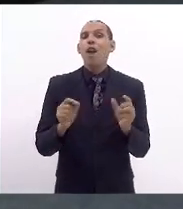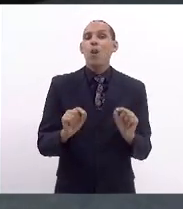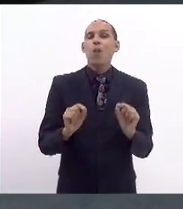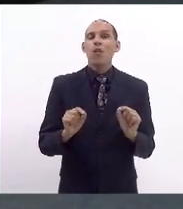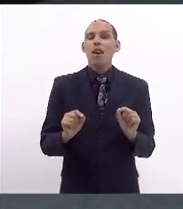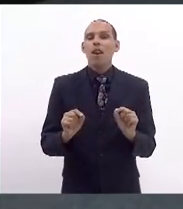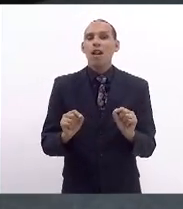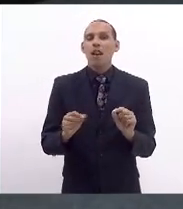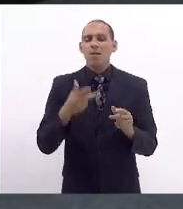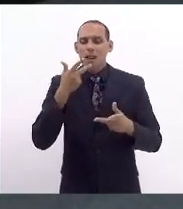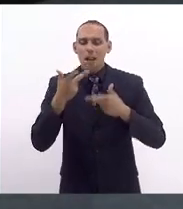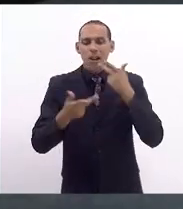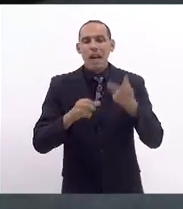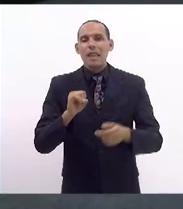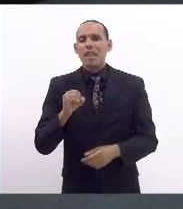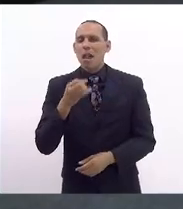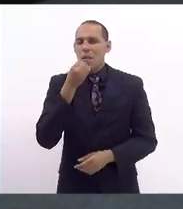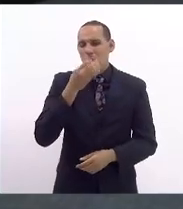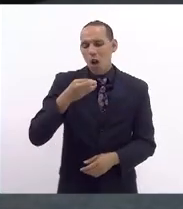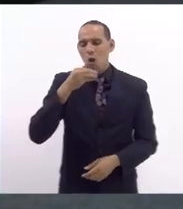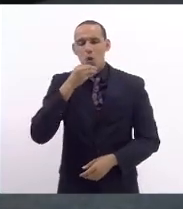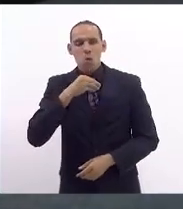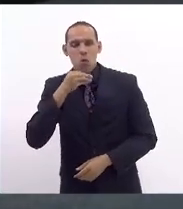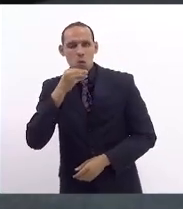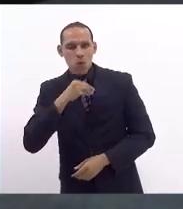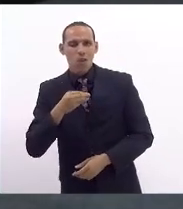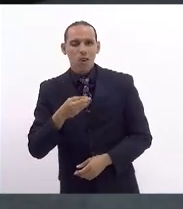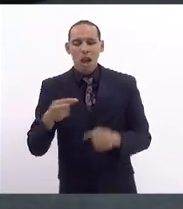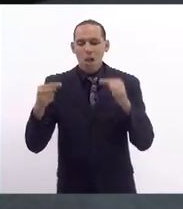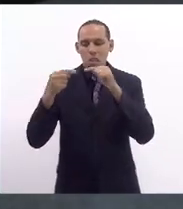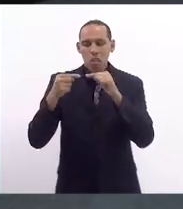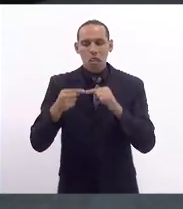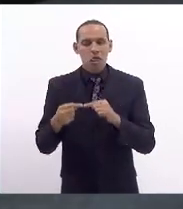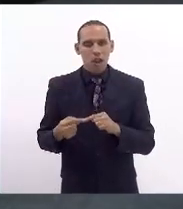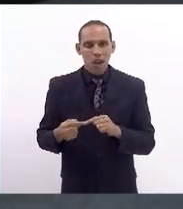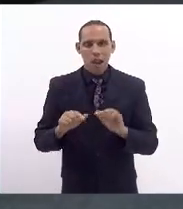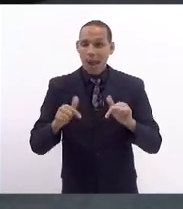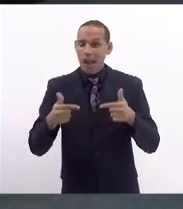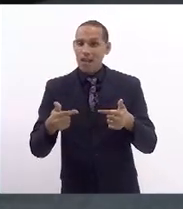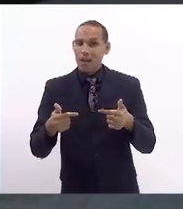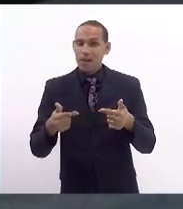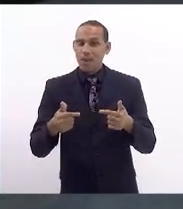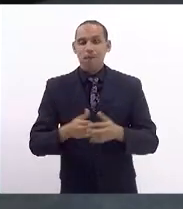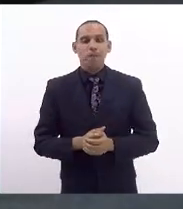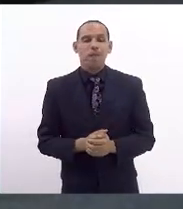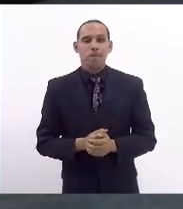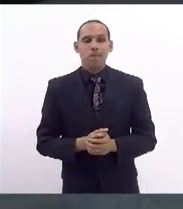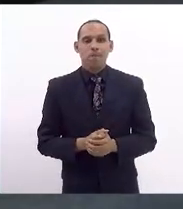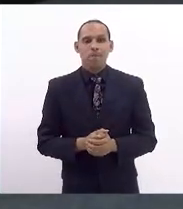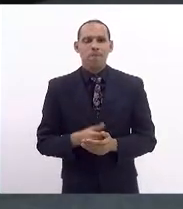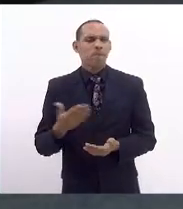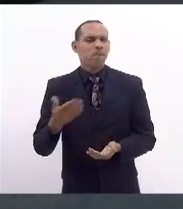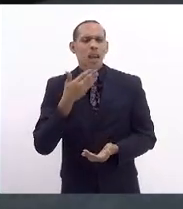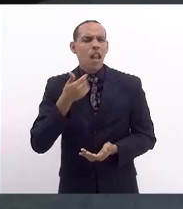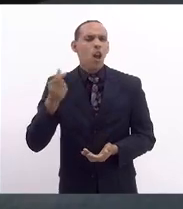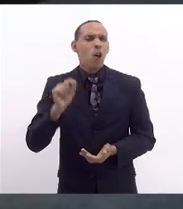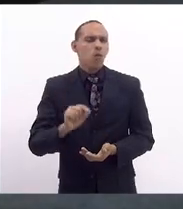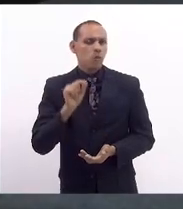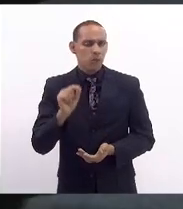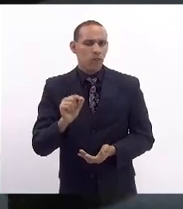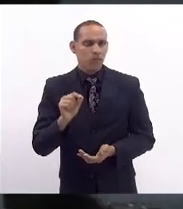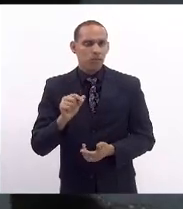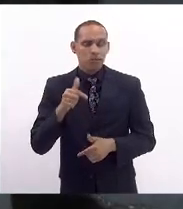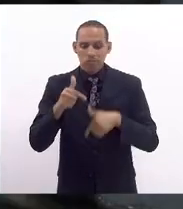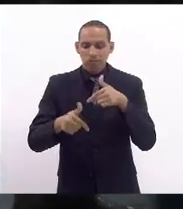conveniência EA oportunidade desses atos bom e o que poderia ser mais nobre do que